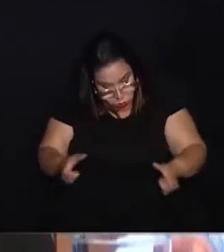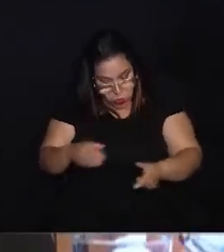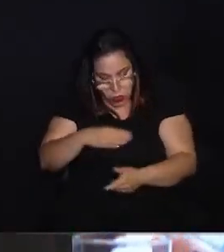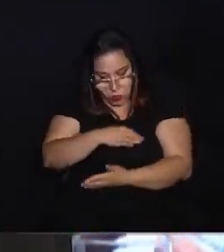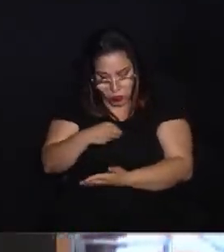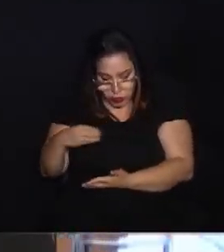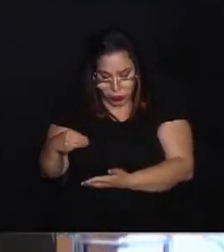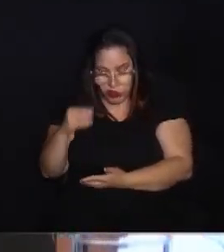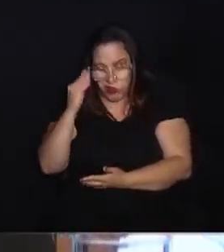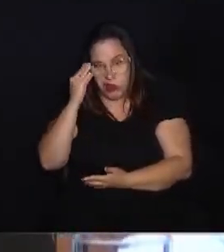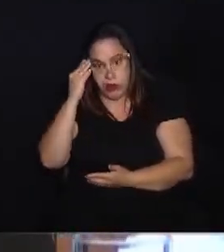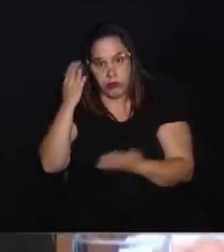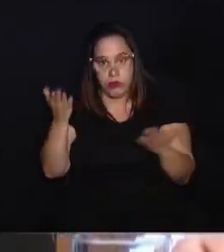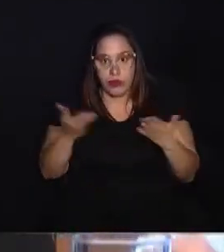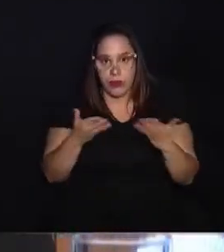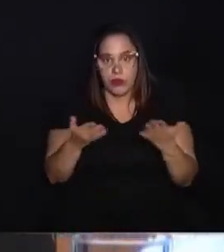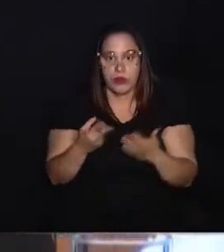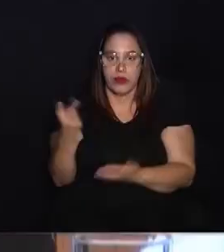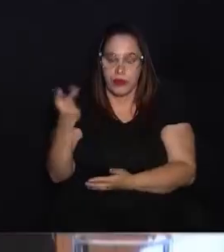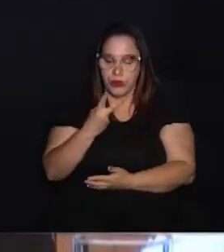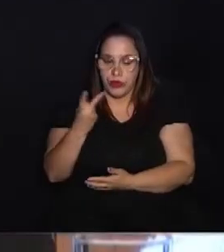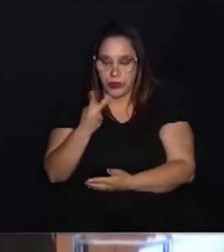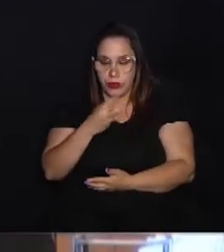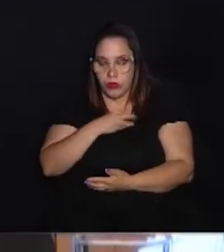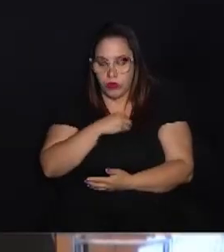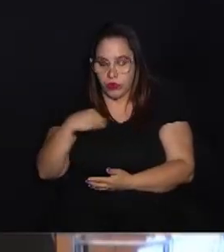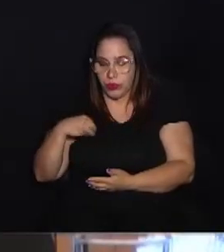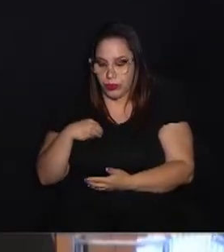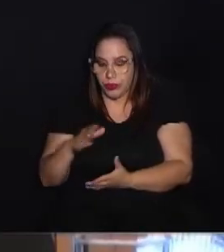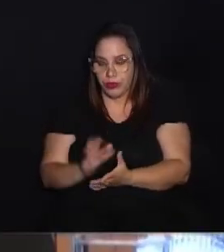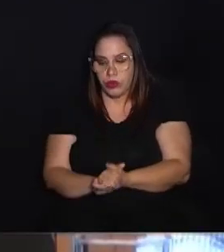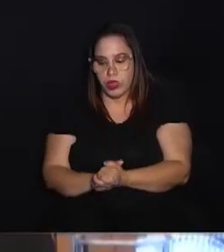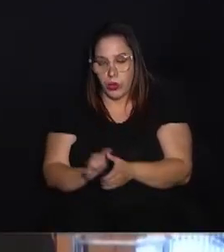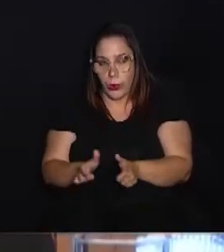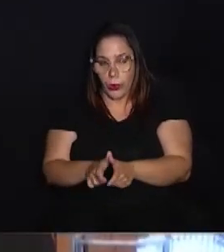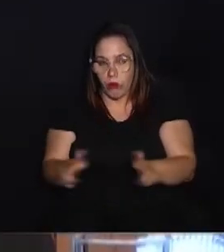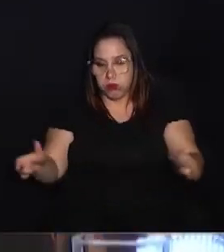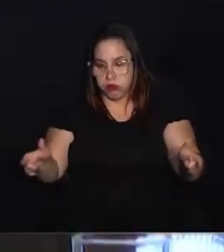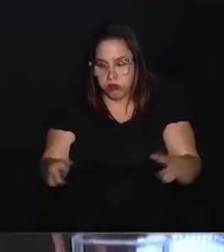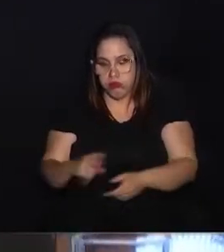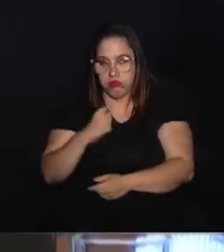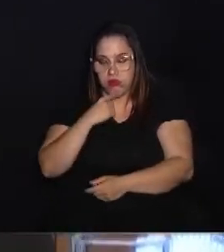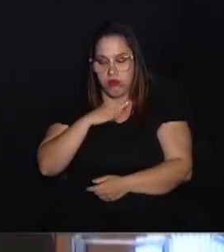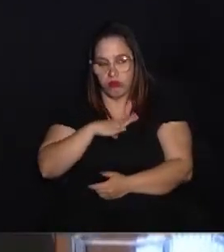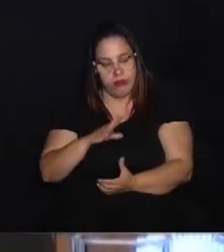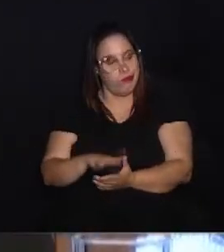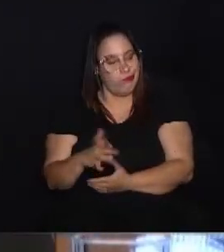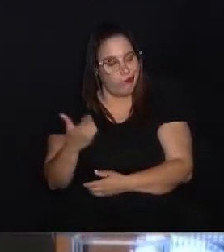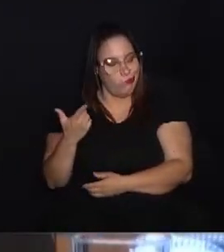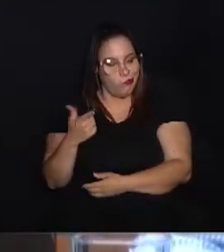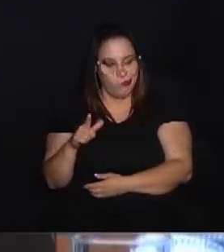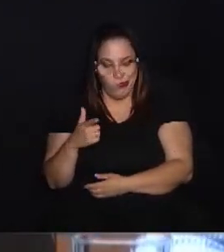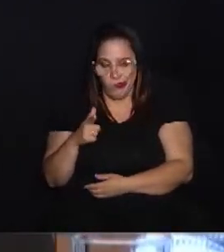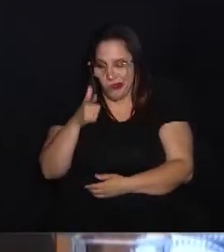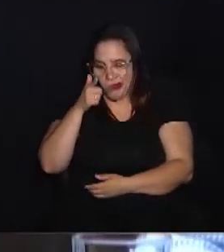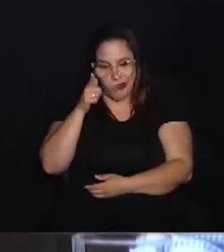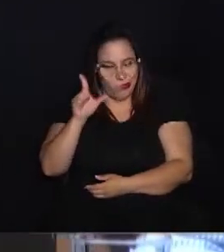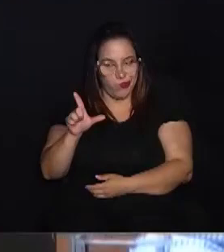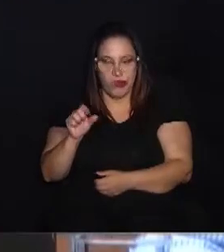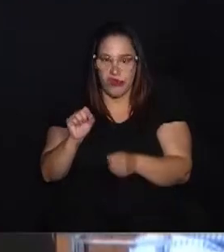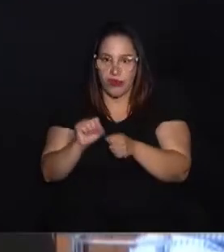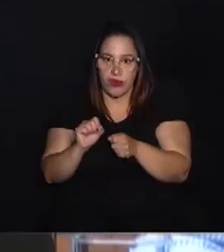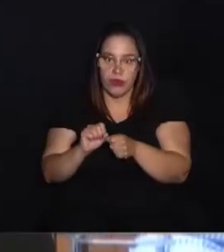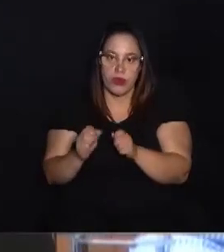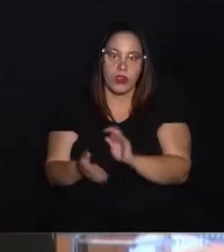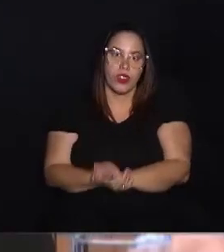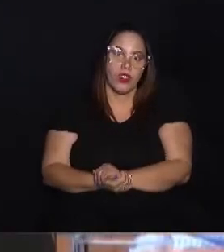mamografias. Hoje, a oferta desses dois exames são muito grandes na cidade e a gente não consegue fazer. Temos